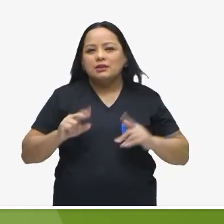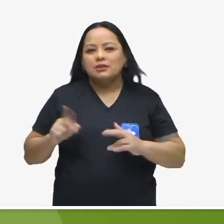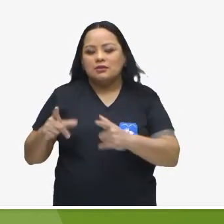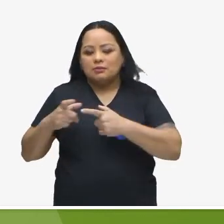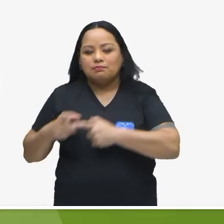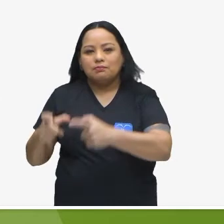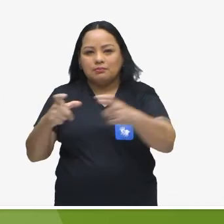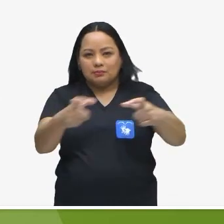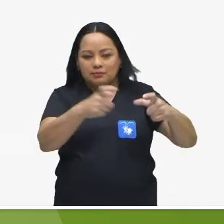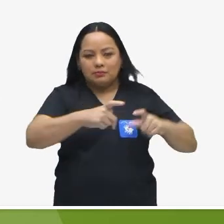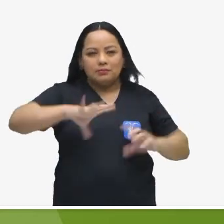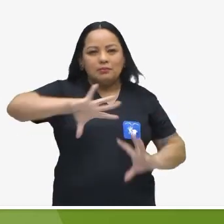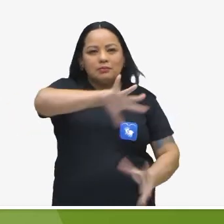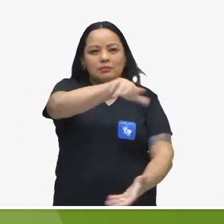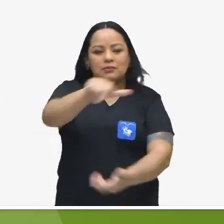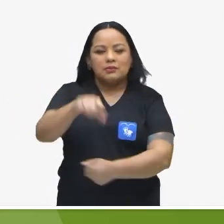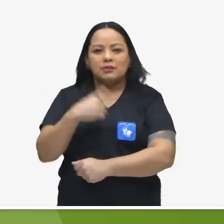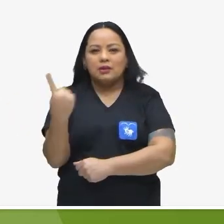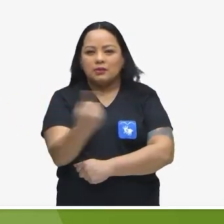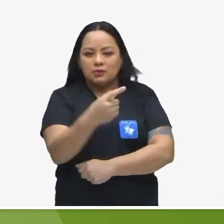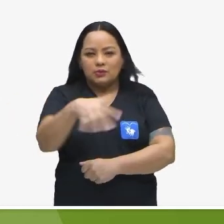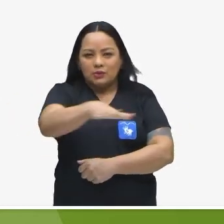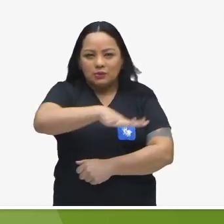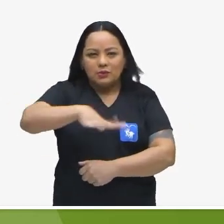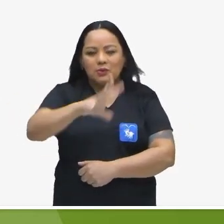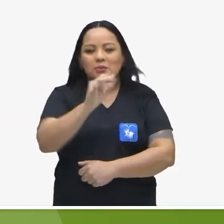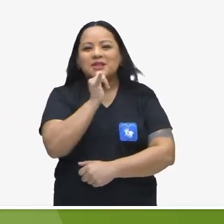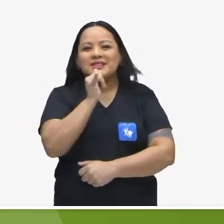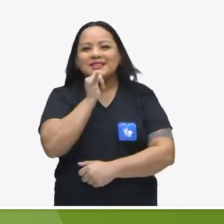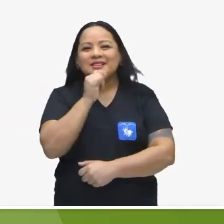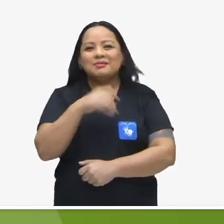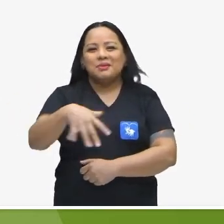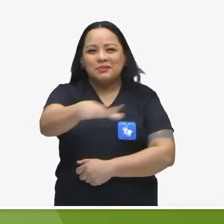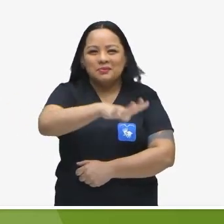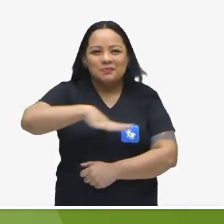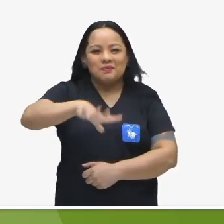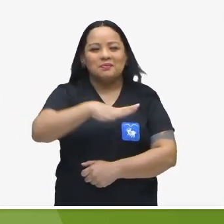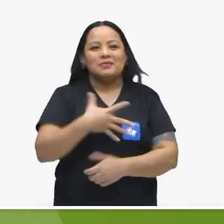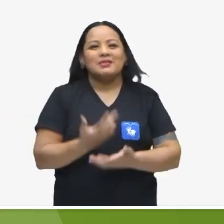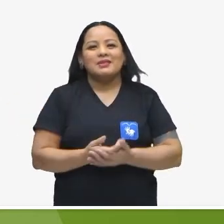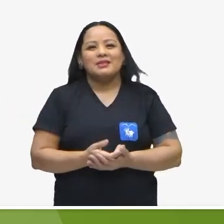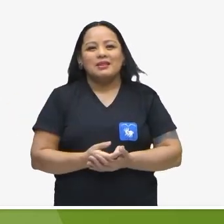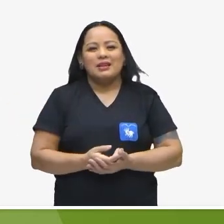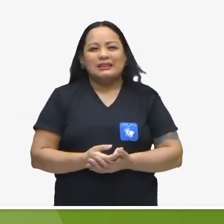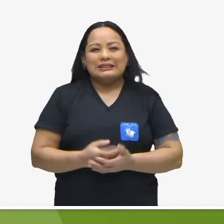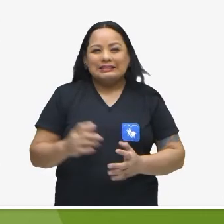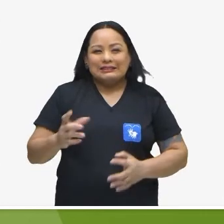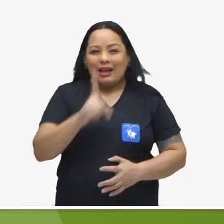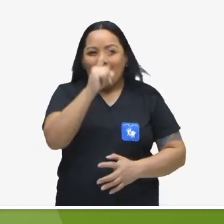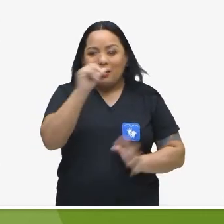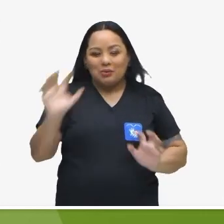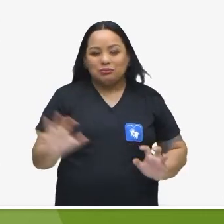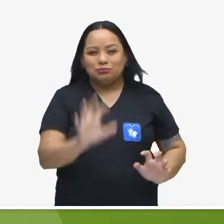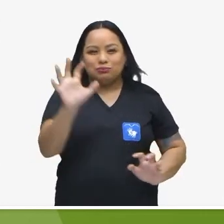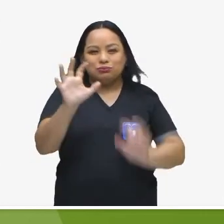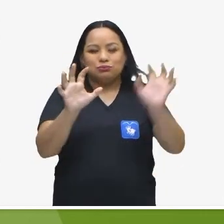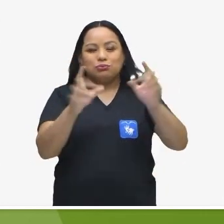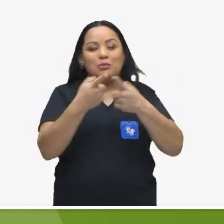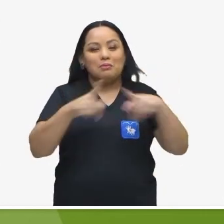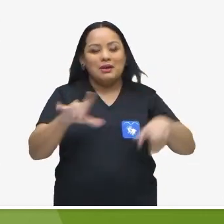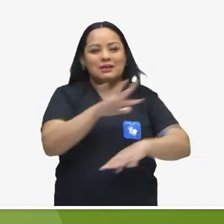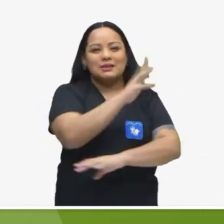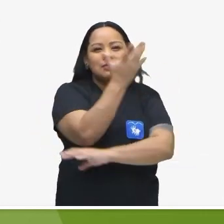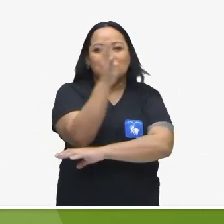regiões do planeta. A nossa região, por exemplo, é uma região muito úmida. Já a savana africana, que eu mostrei